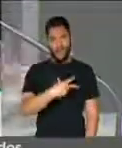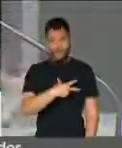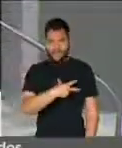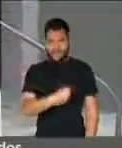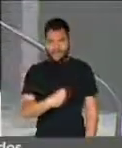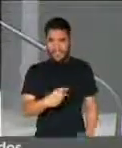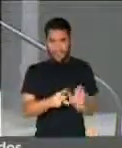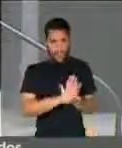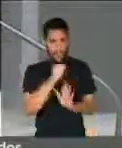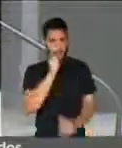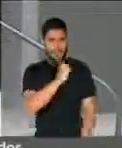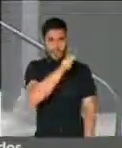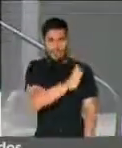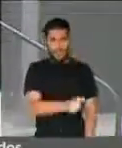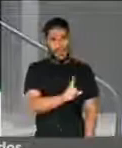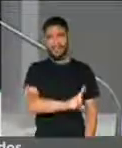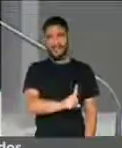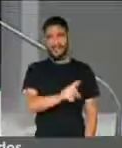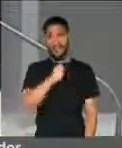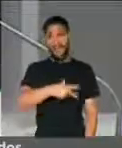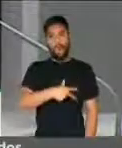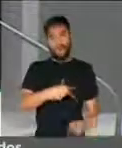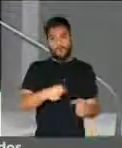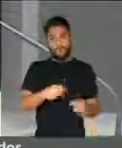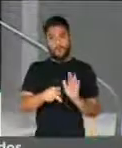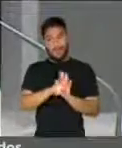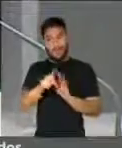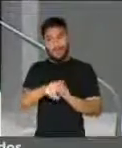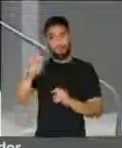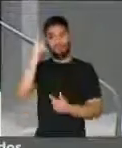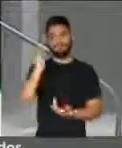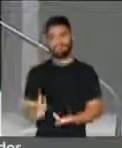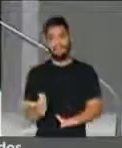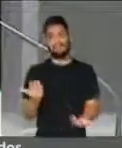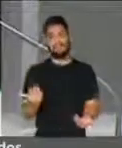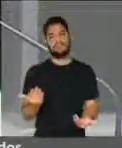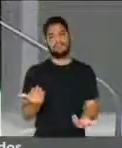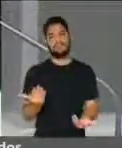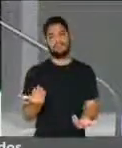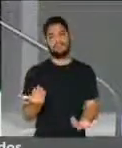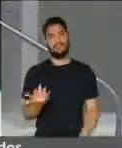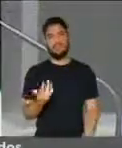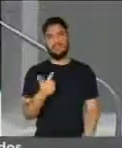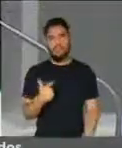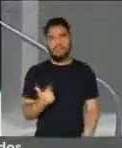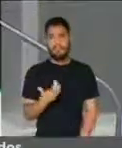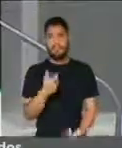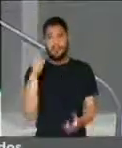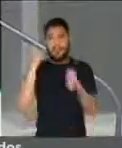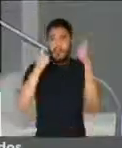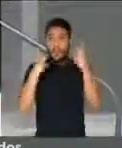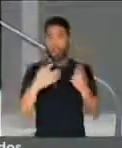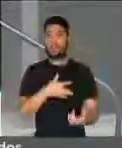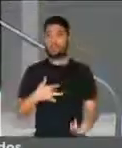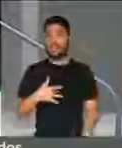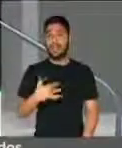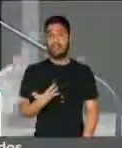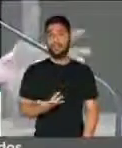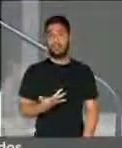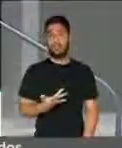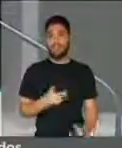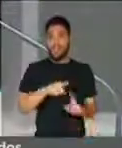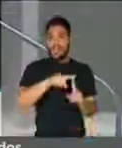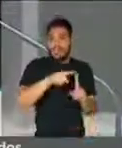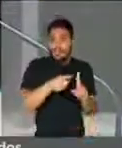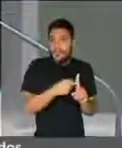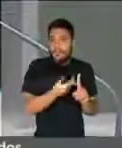da sociedade, os filhos são do Brasil, e se quer preservar a saúde daquele embrião